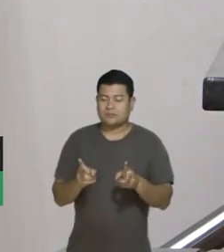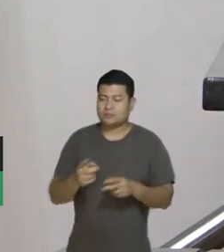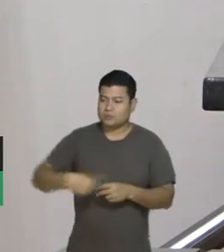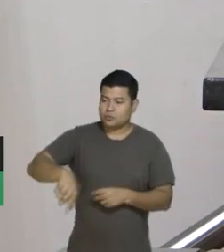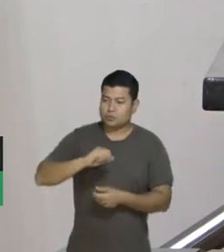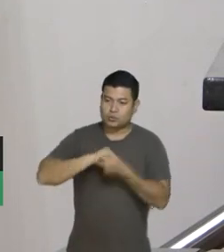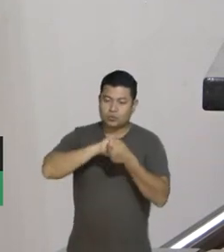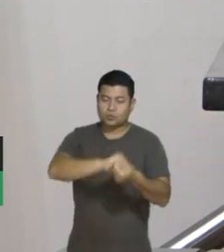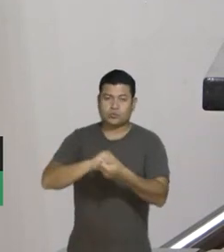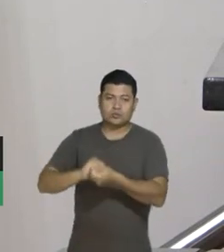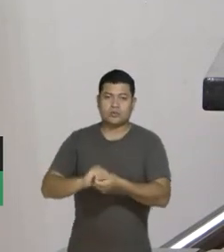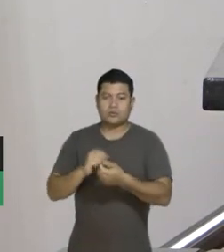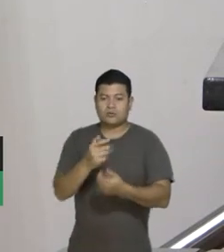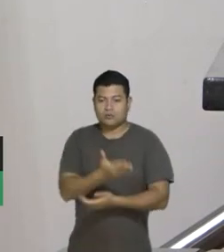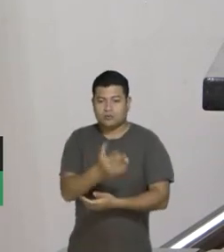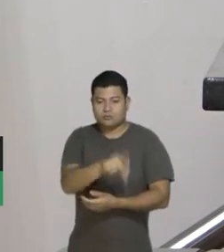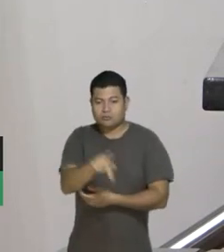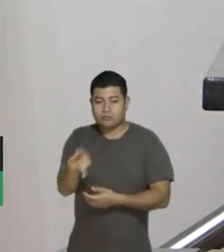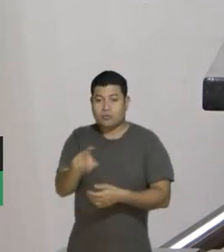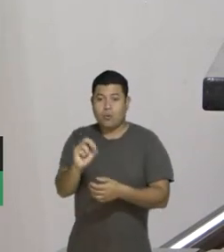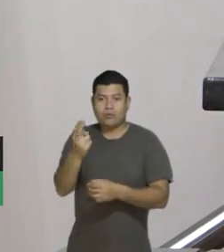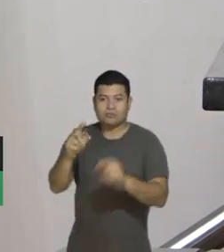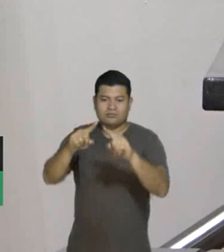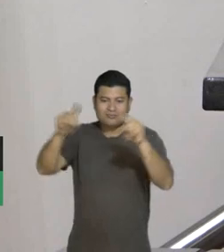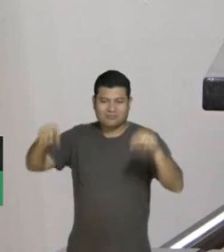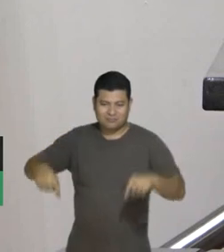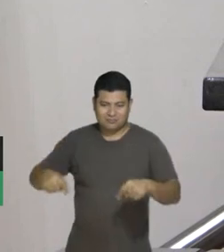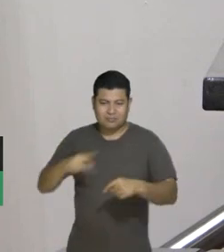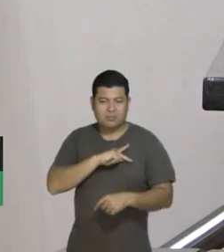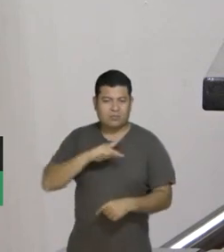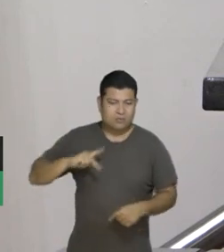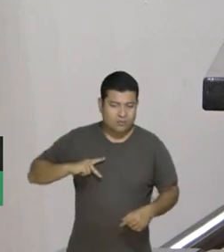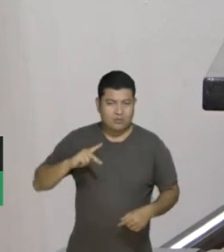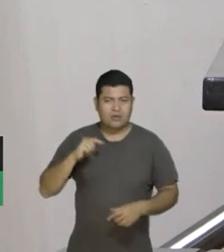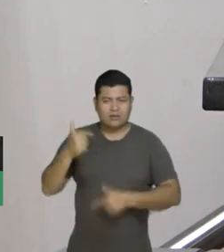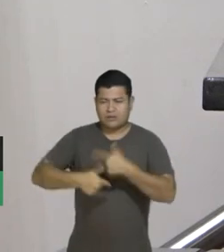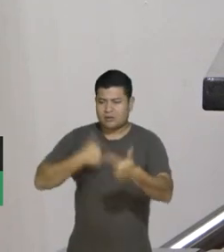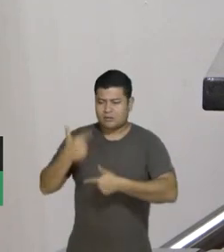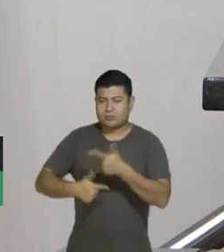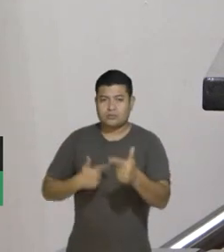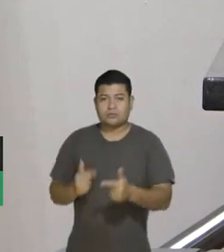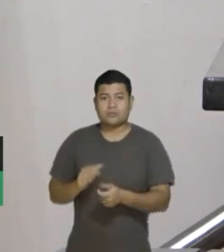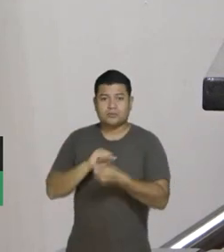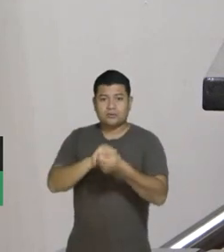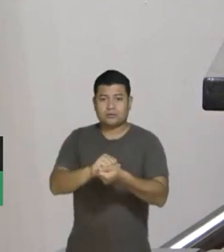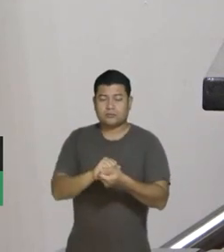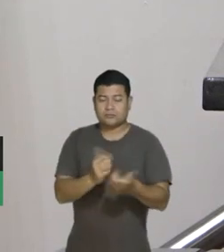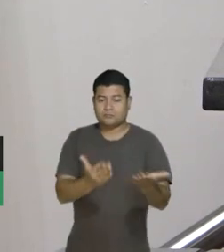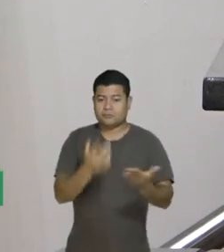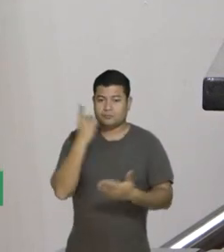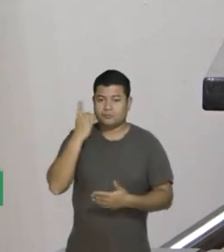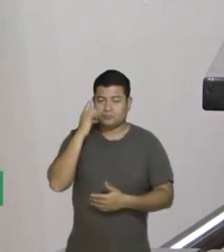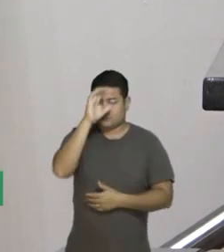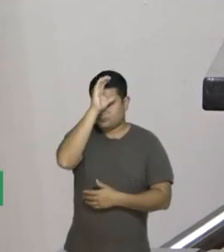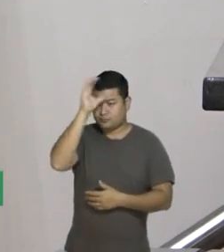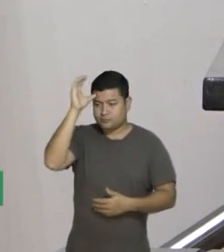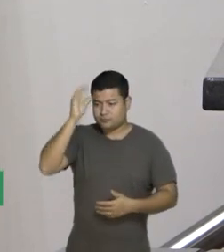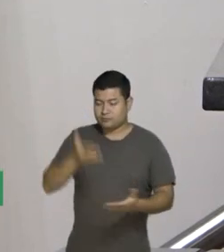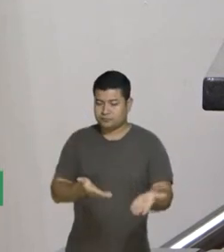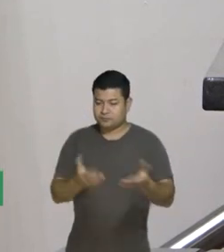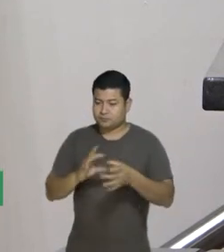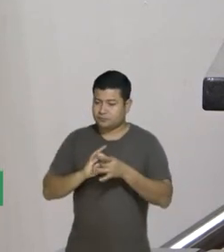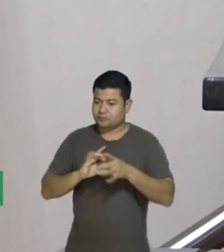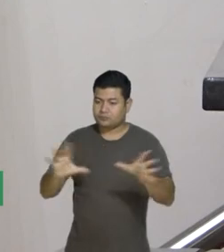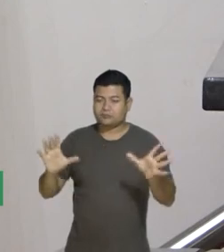professores, servidores públicos, que tanto trabalham pela nossa juventude, pelas nossas crianças. Deputado Carlos Humberto. Deputado